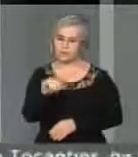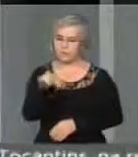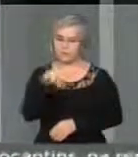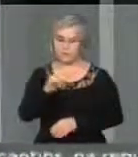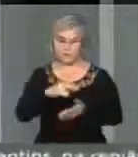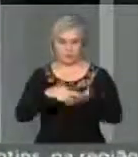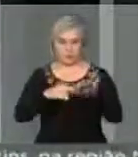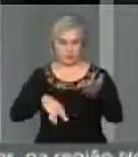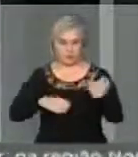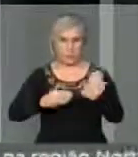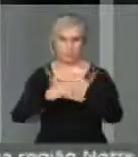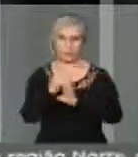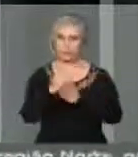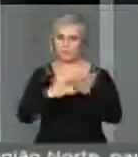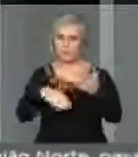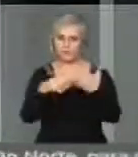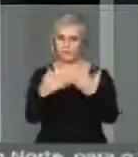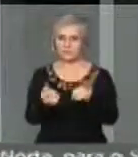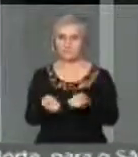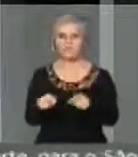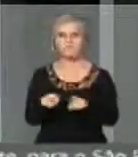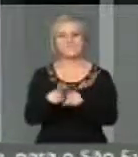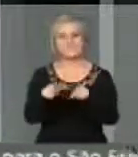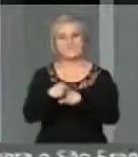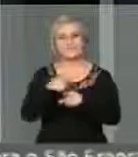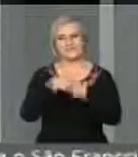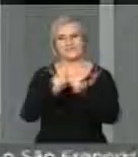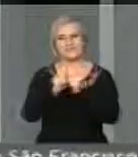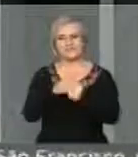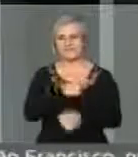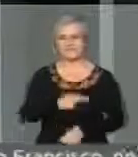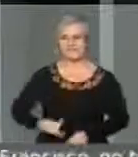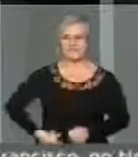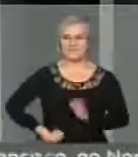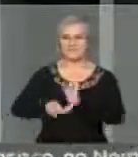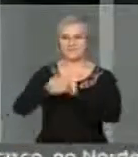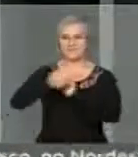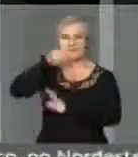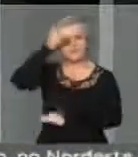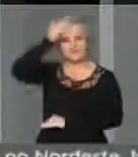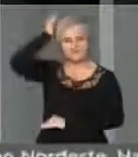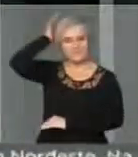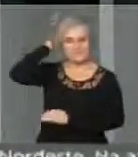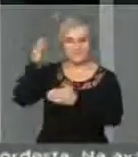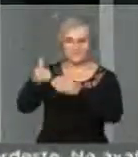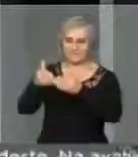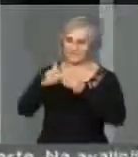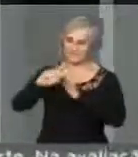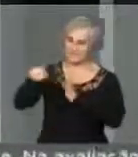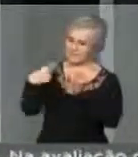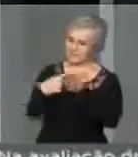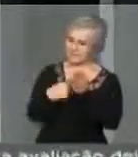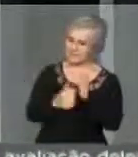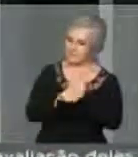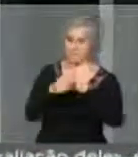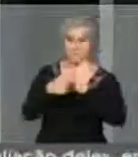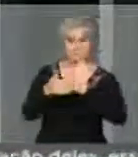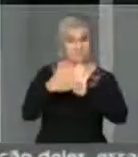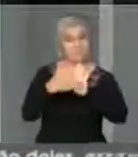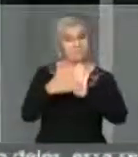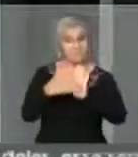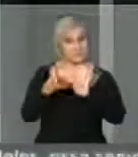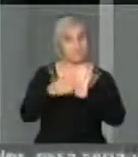aprovado por unanimidade. Tivemos em seguida com o presidente da Casa, Eduardo Cunha, fazendo apelo para que paute essa proposta. É uma